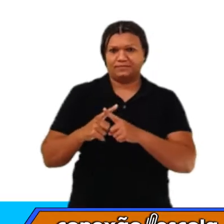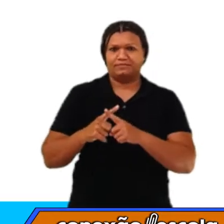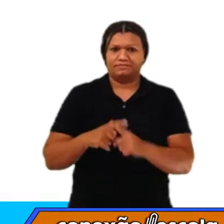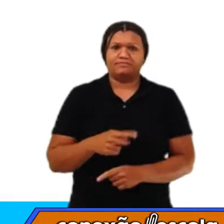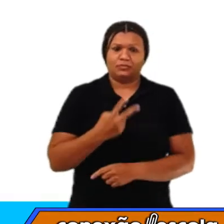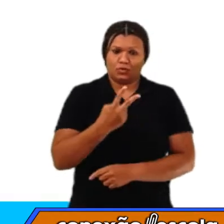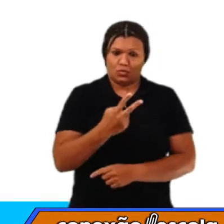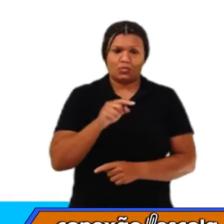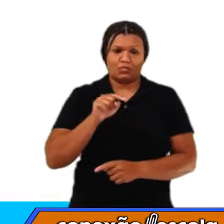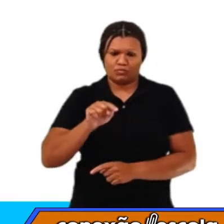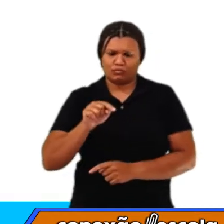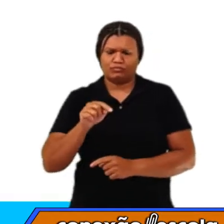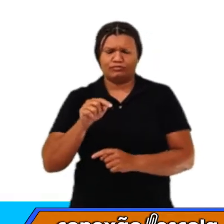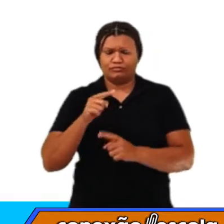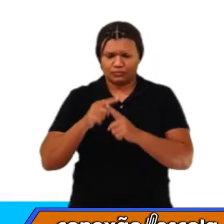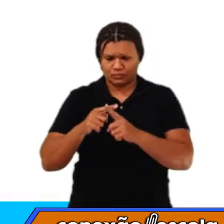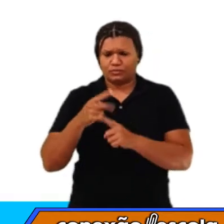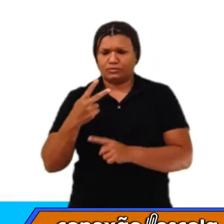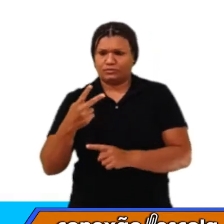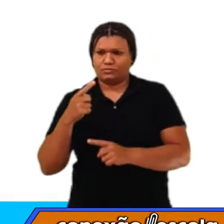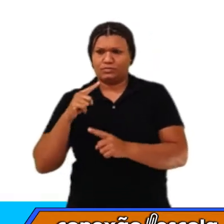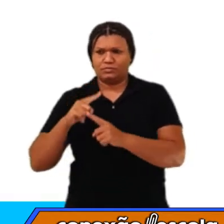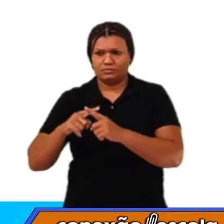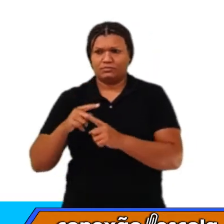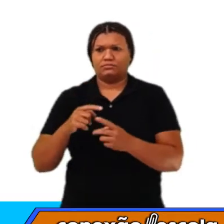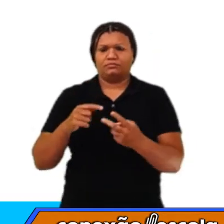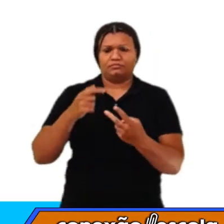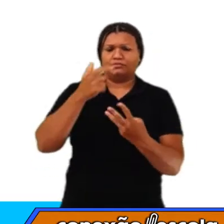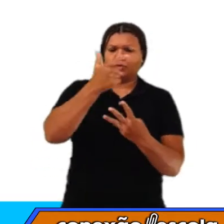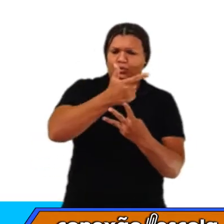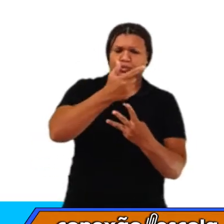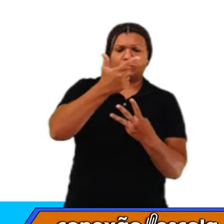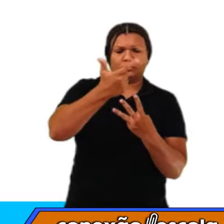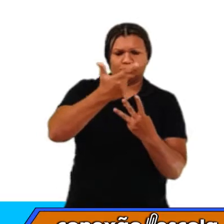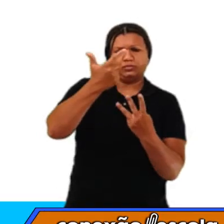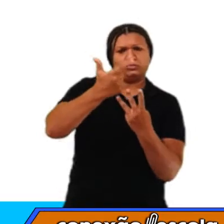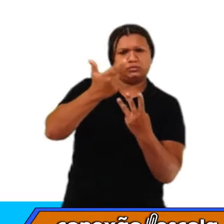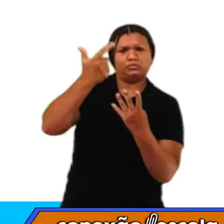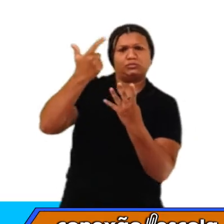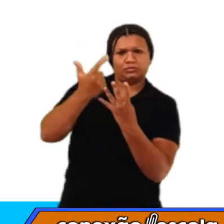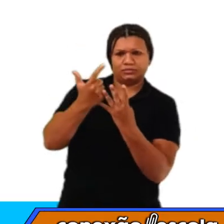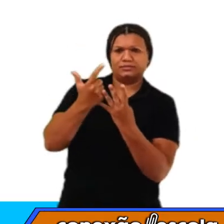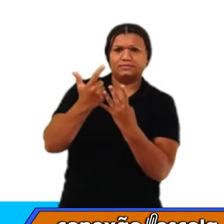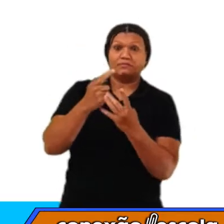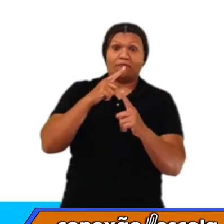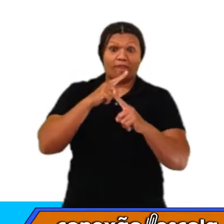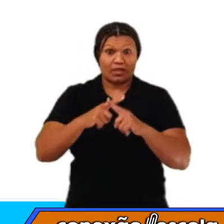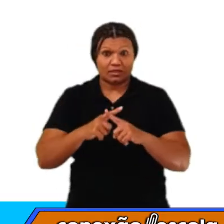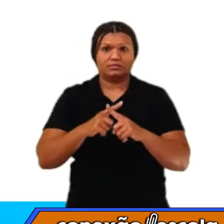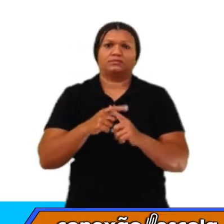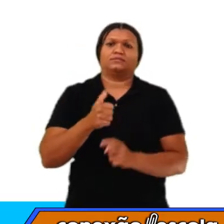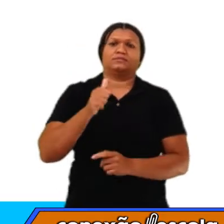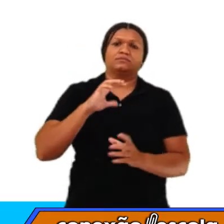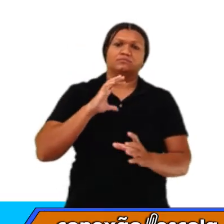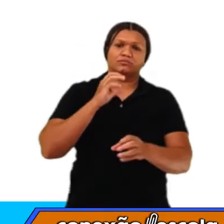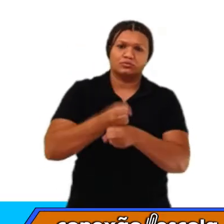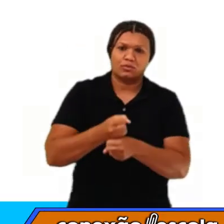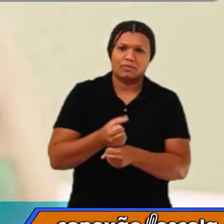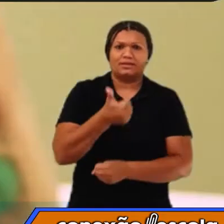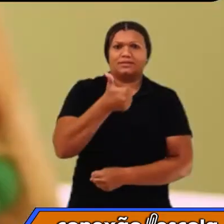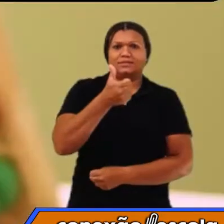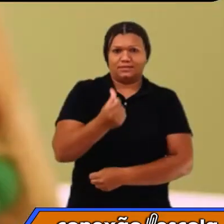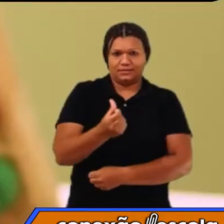é 2 x 2 x 2 x 2 que dá 16 Tá bom agora o matemático ele